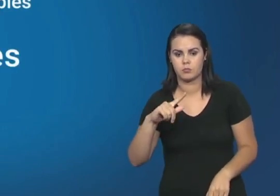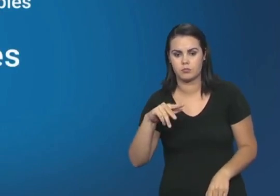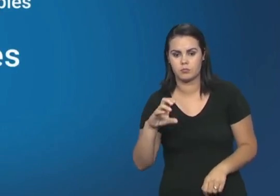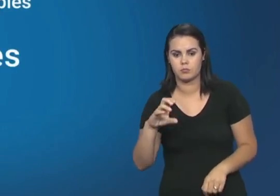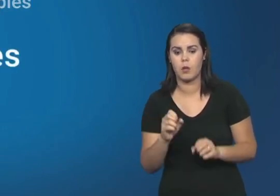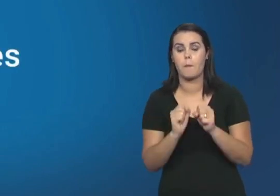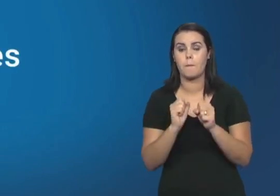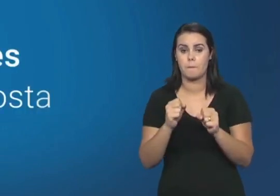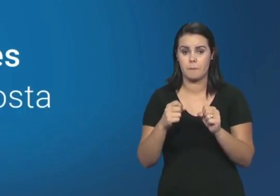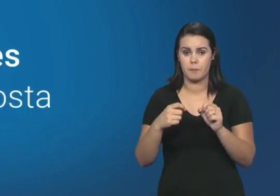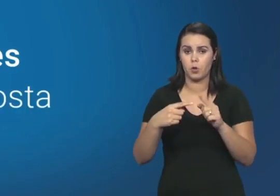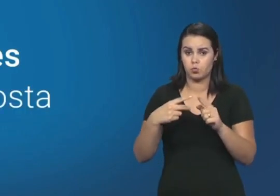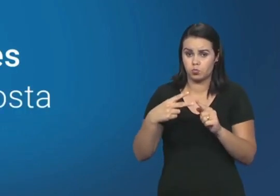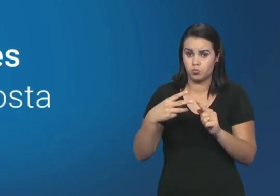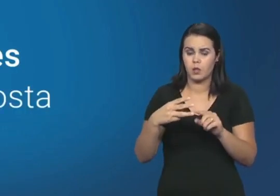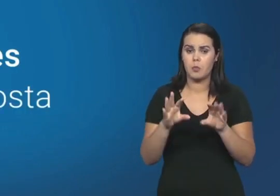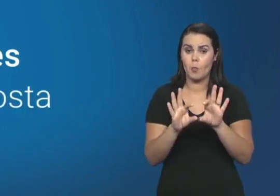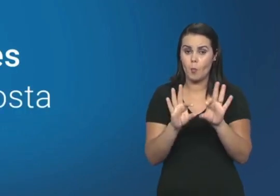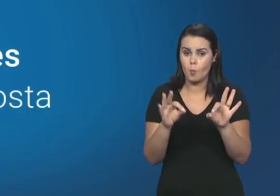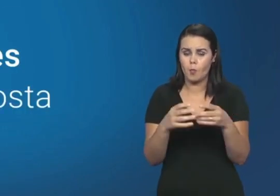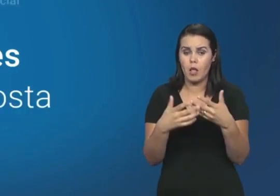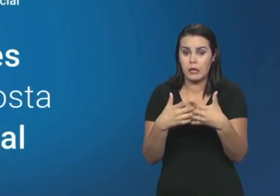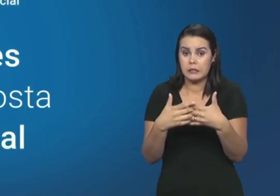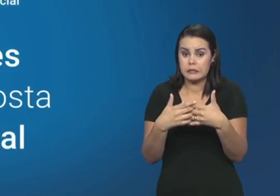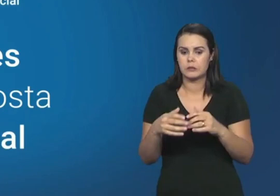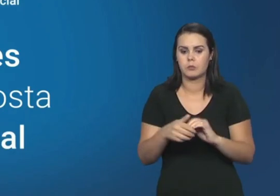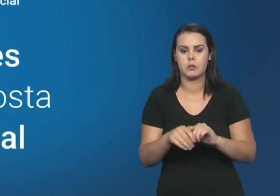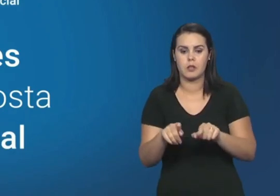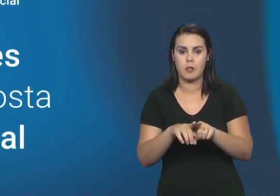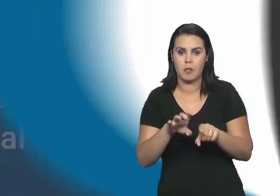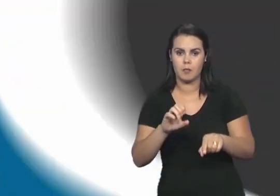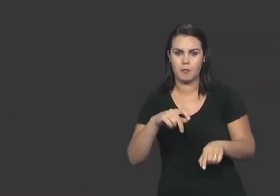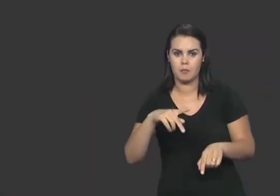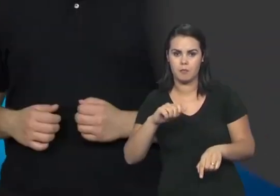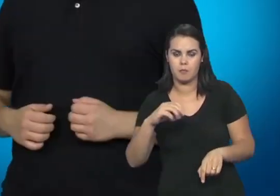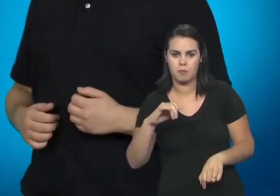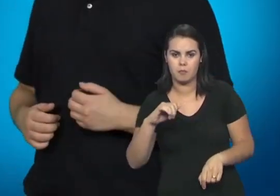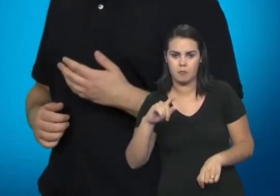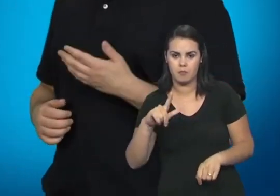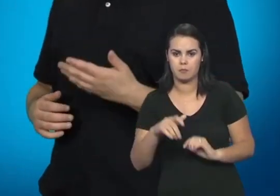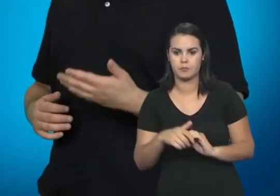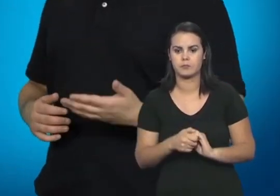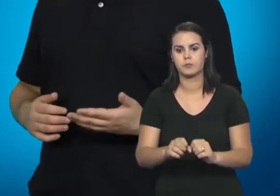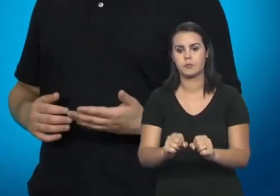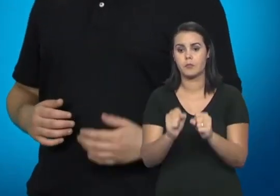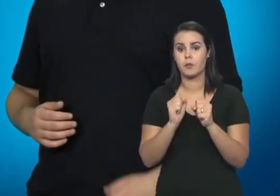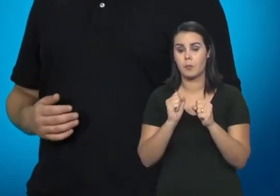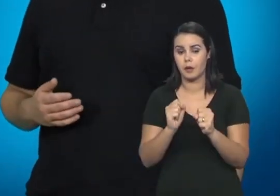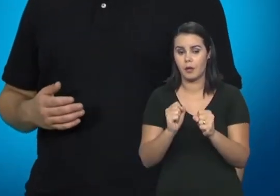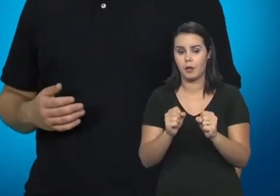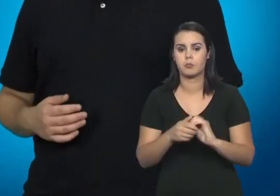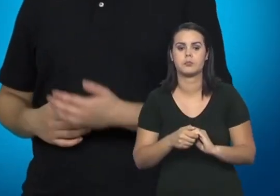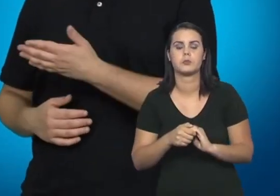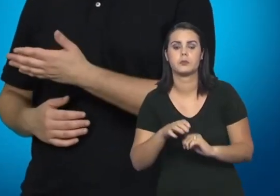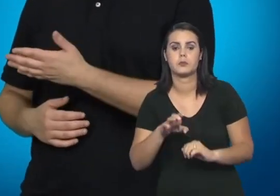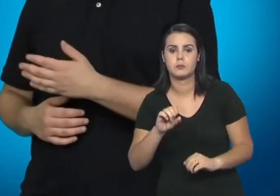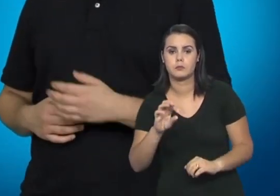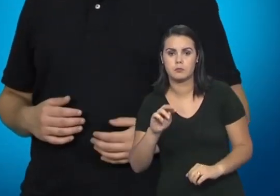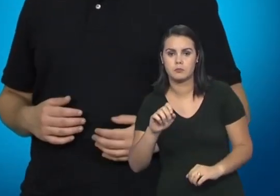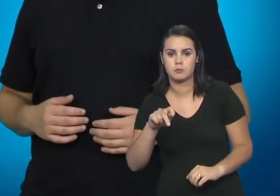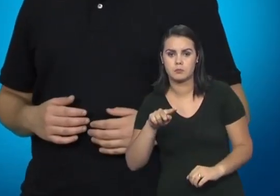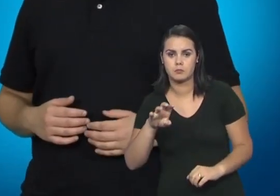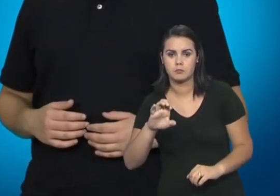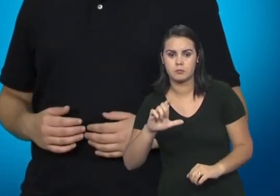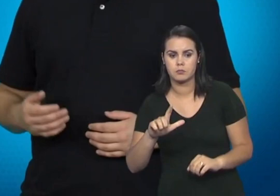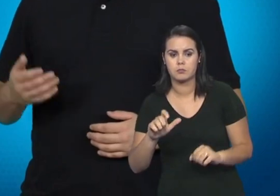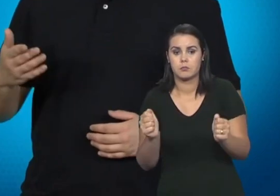simples, composta e espacial. Para obtermos uma treliça estável, é necessário que as junções